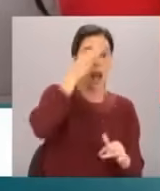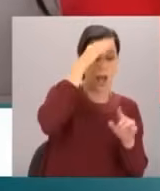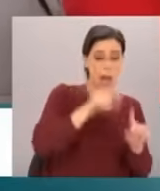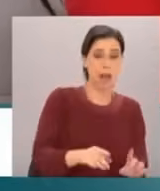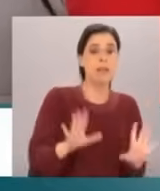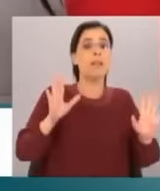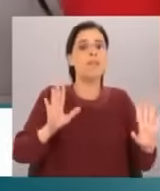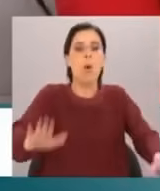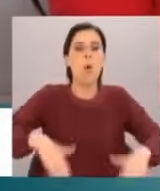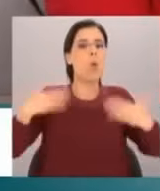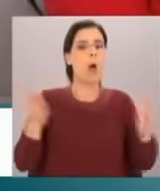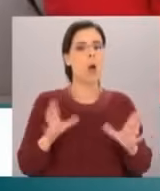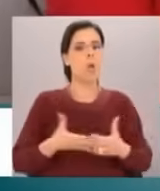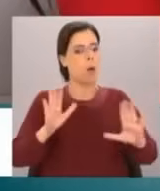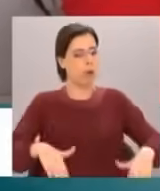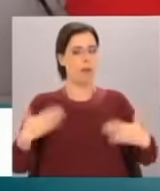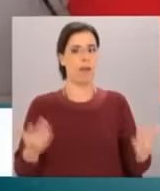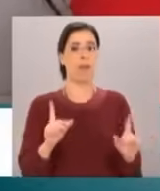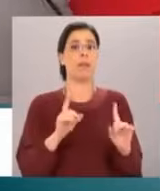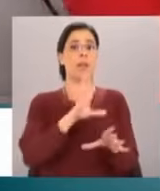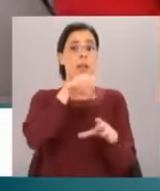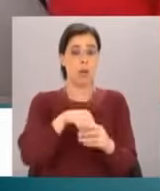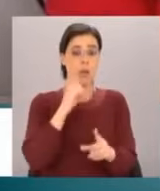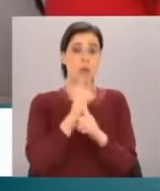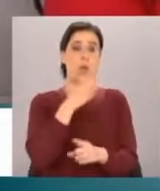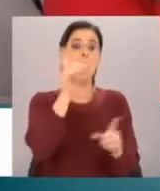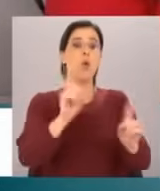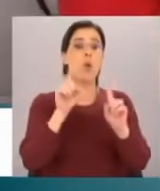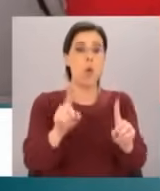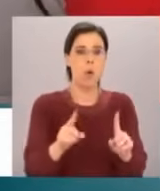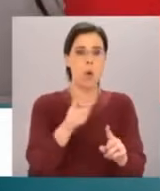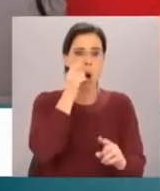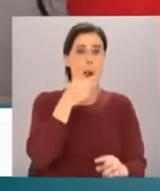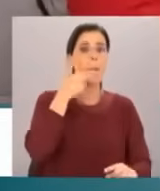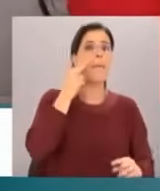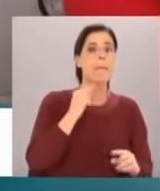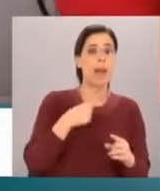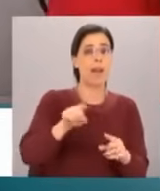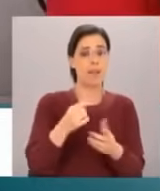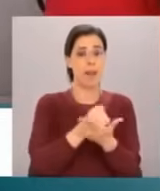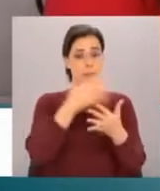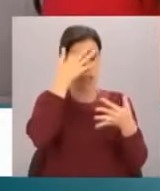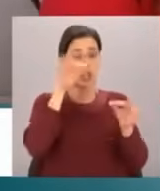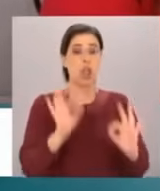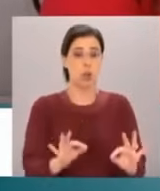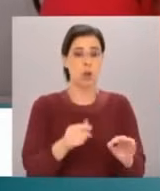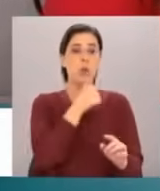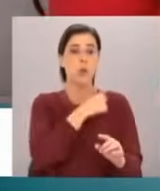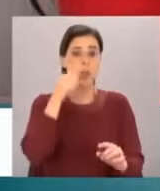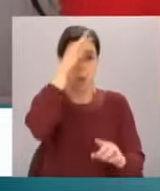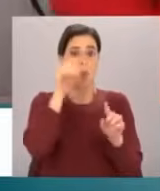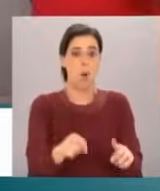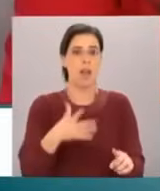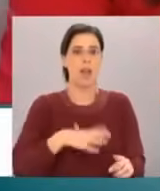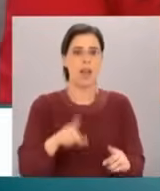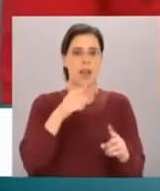a animais que seja de comunidades forno incluindo e aquilo que não diz homem branco vai para a praça de Touros torturar um